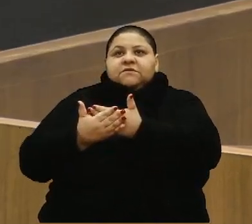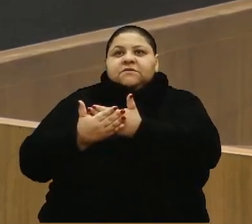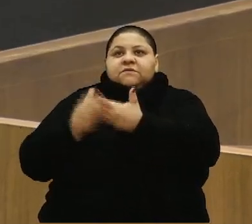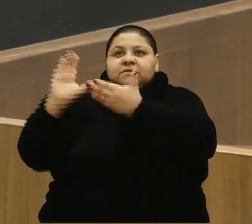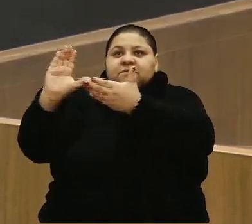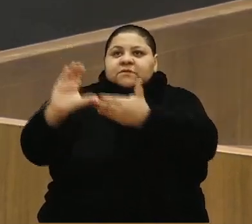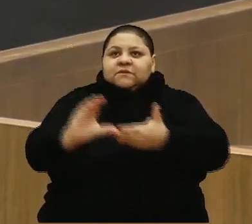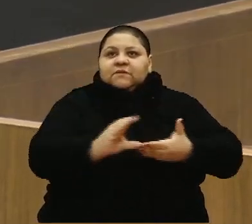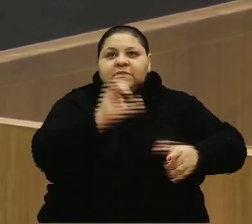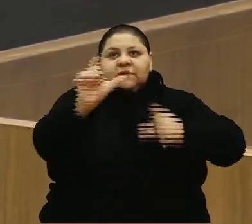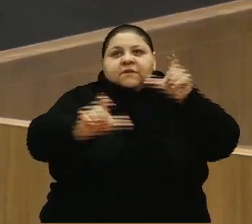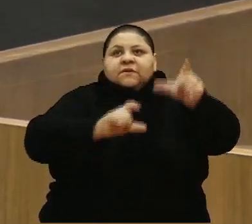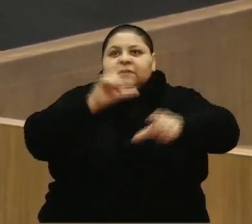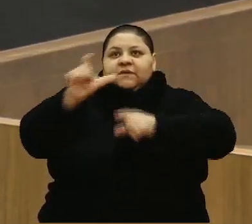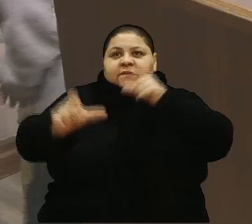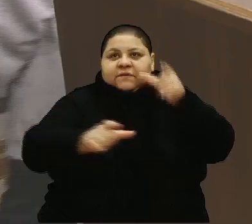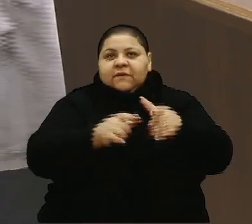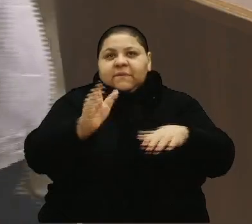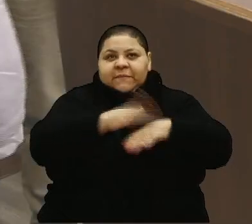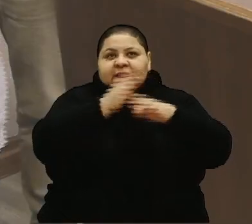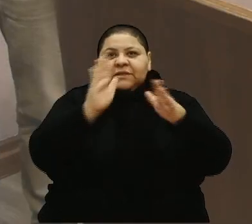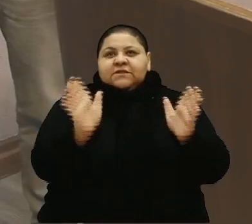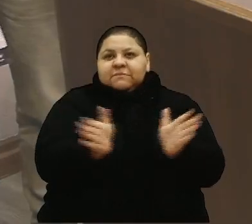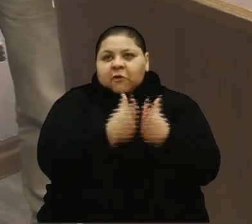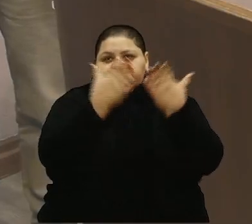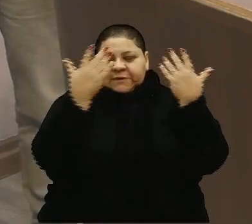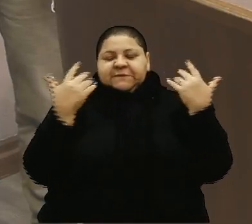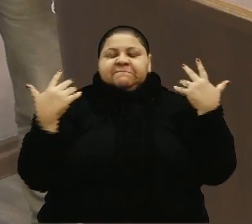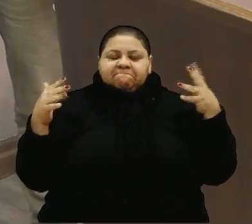para as pessoas carentes.